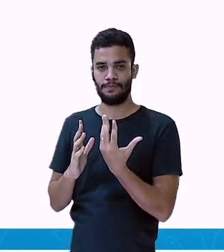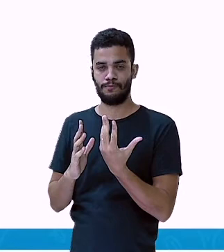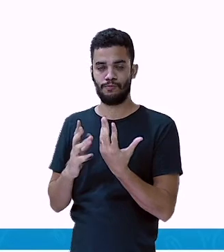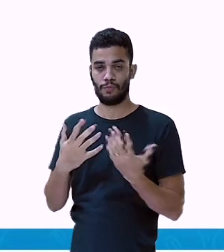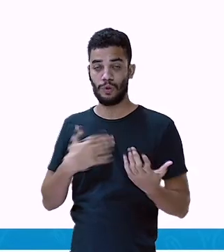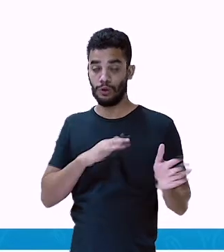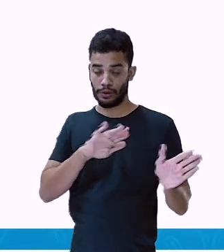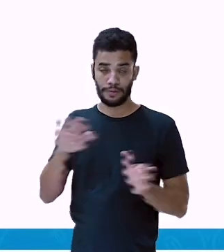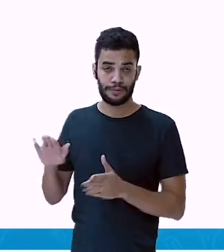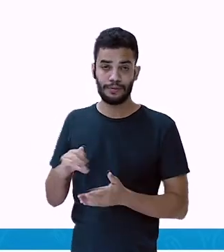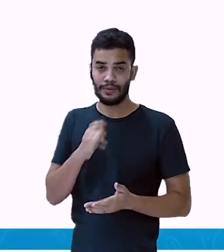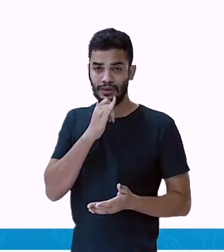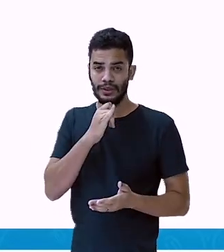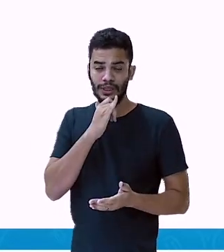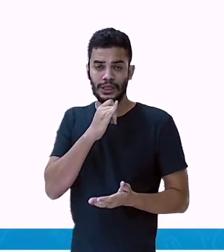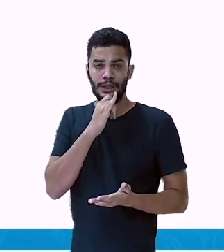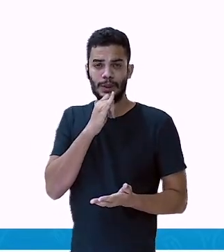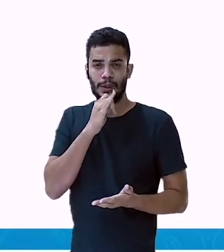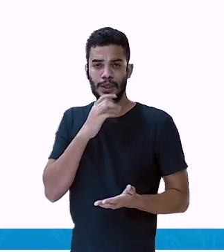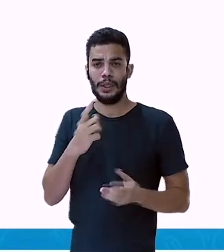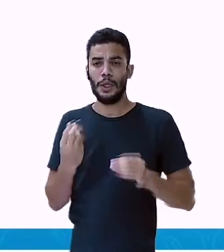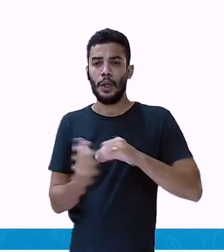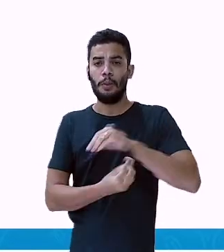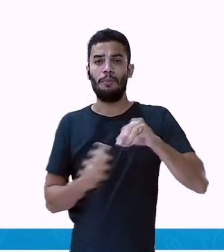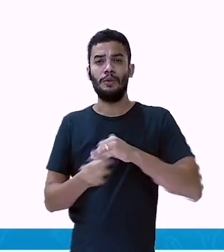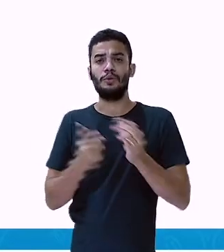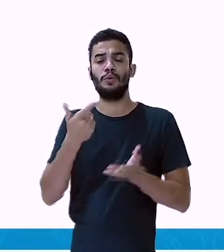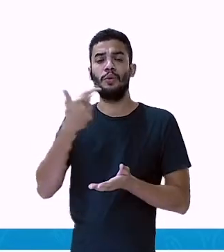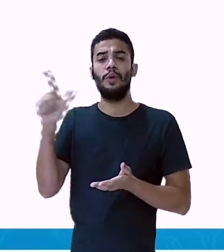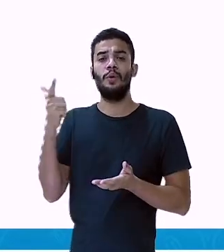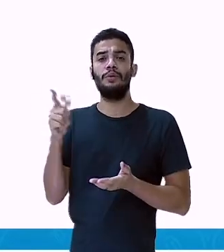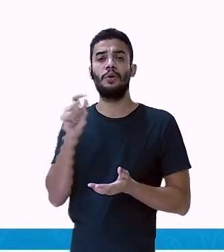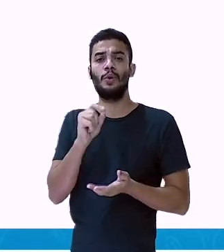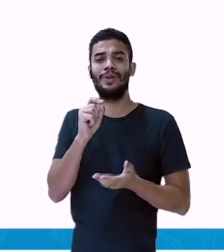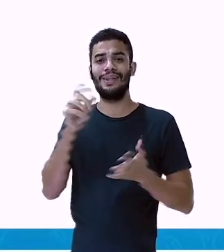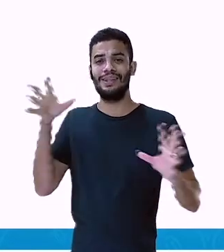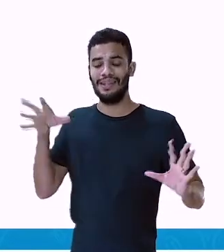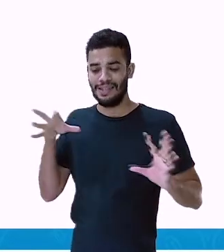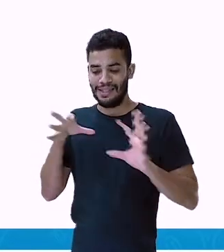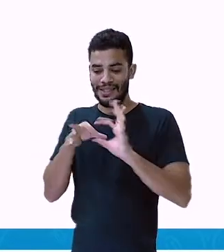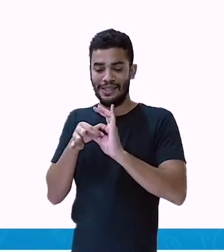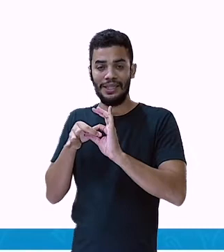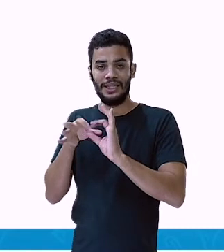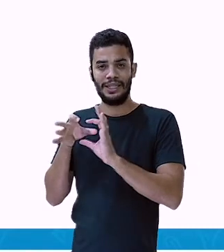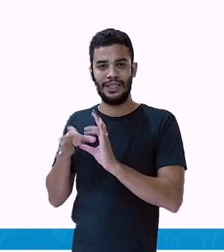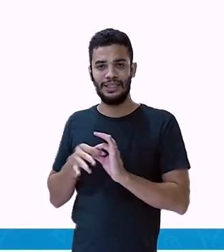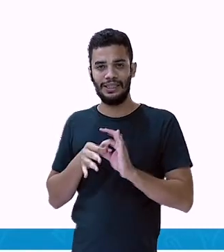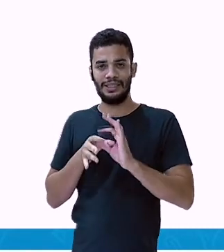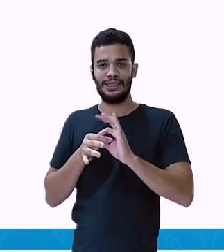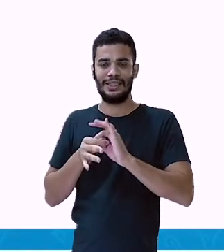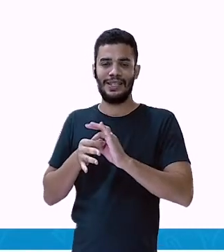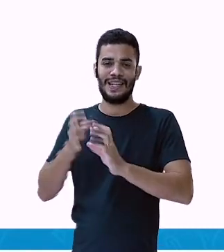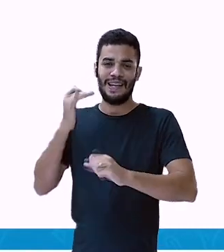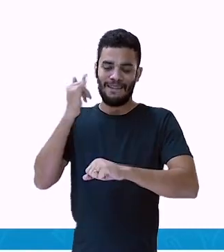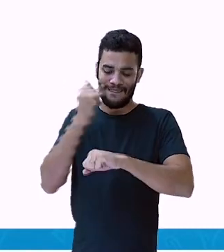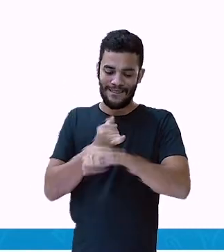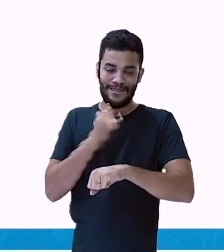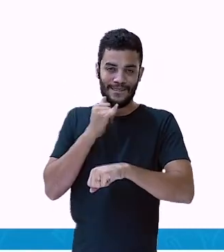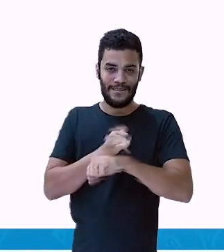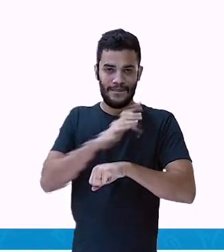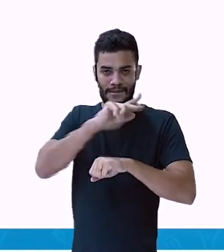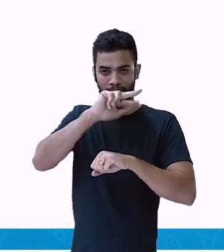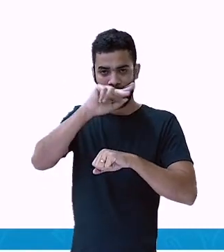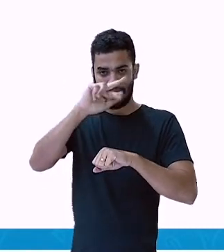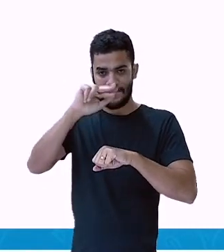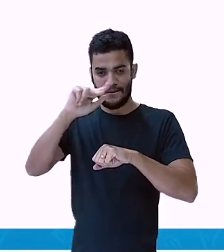metálicas. Ligas metálicas, ligação entre componentes metálicos.